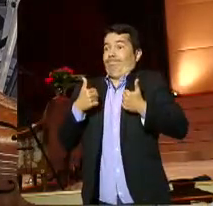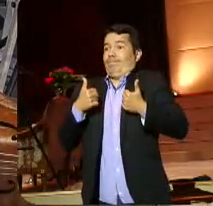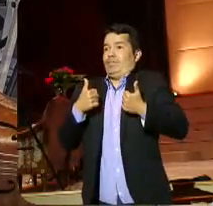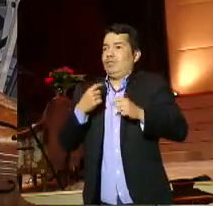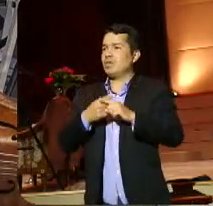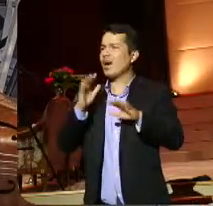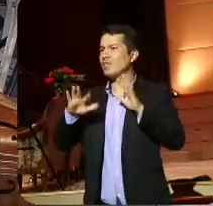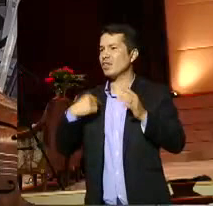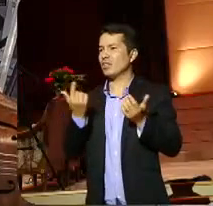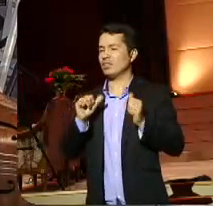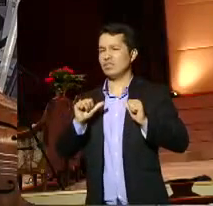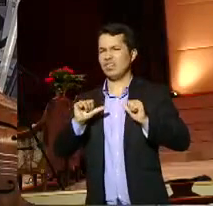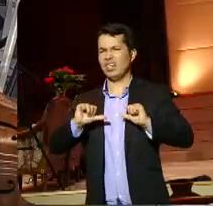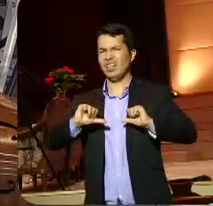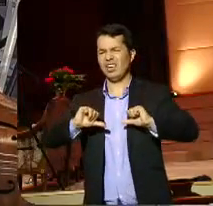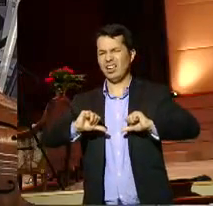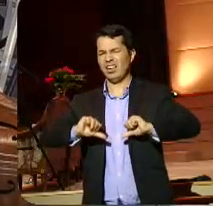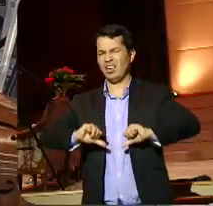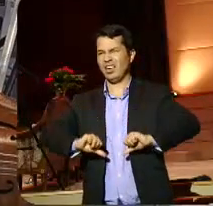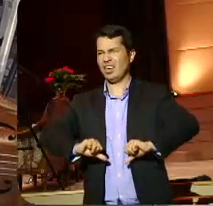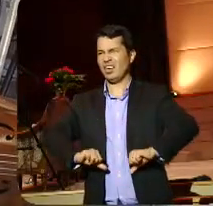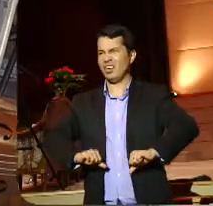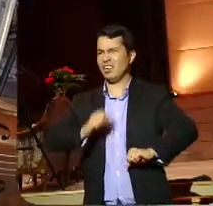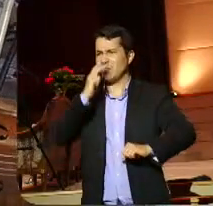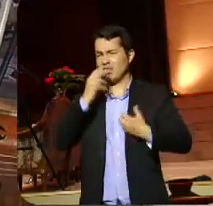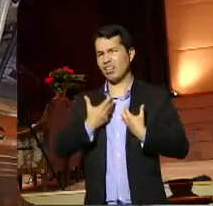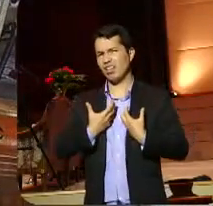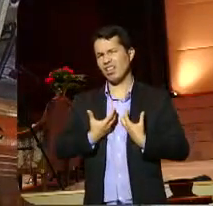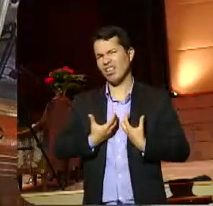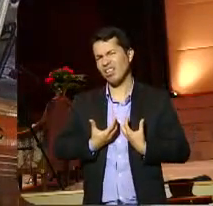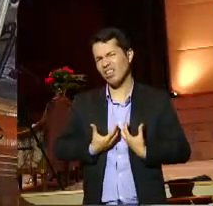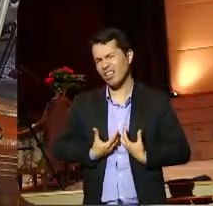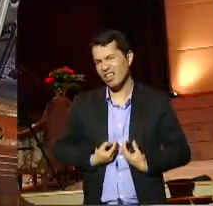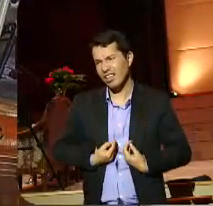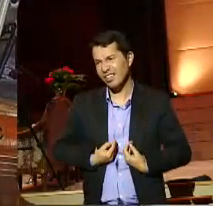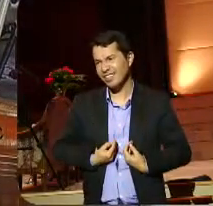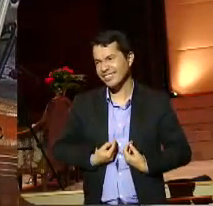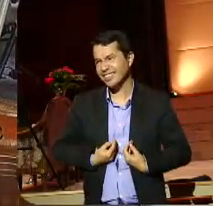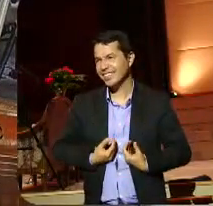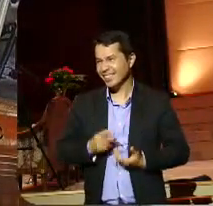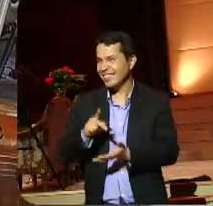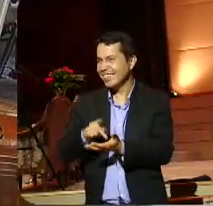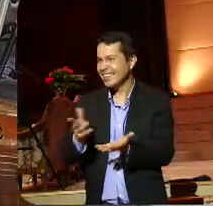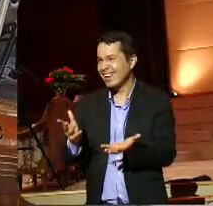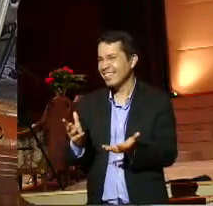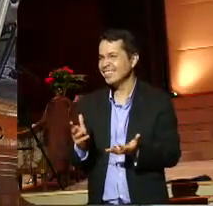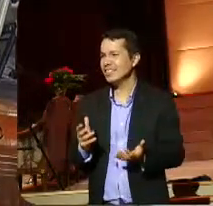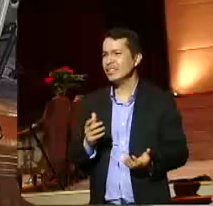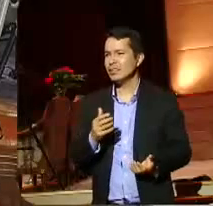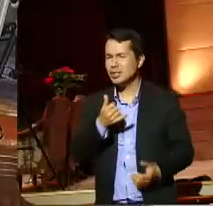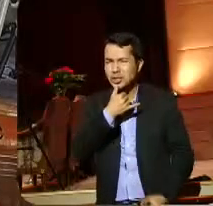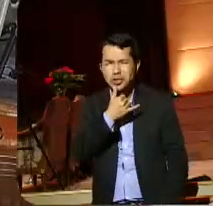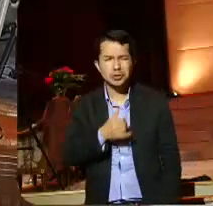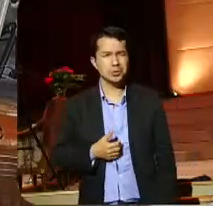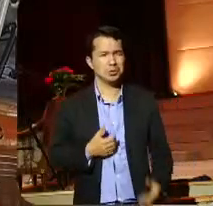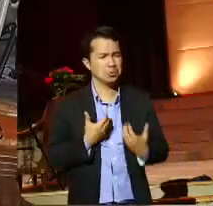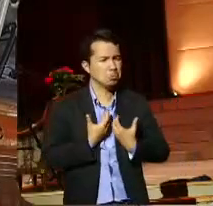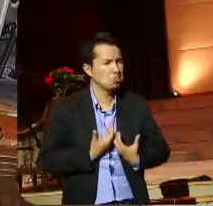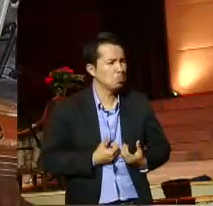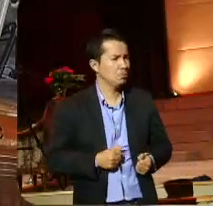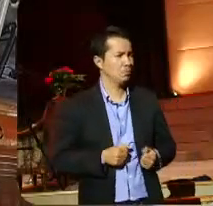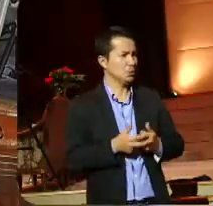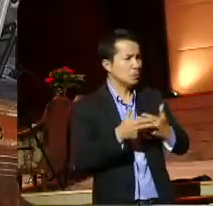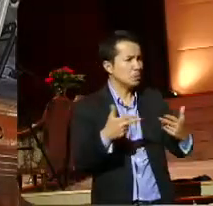a restauração é uma série de remendos na nossa vida, mas quando Jesus entra em